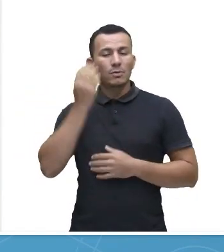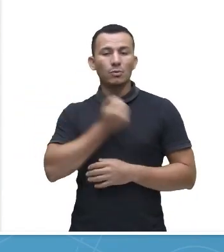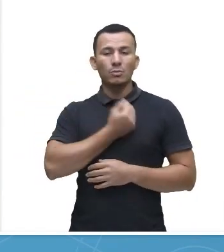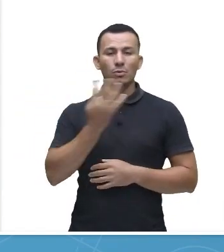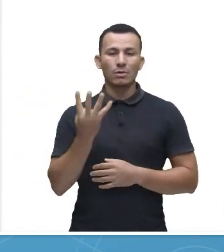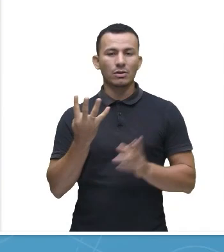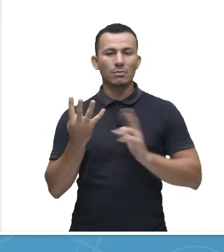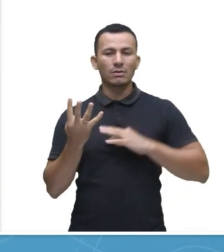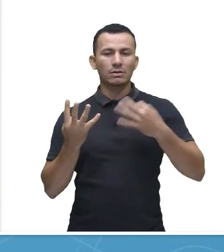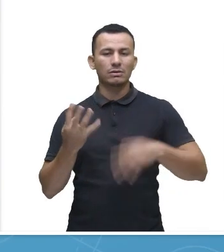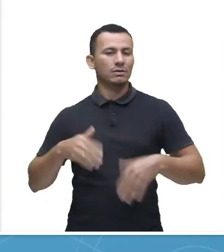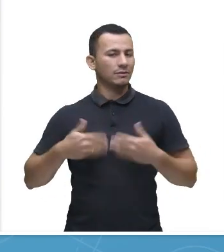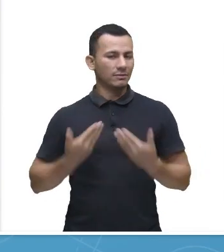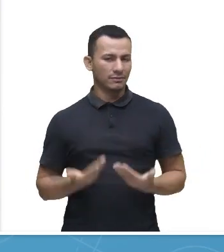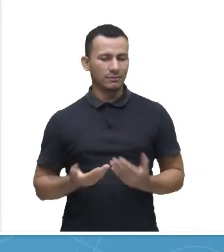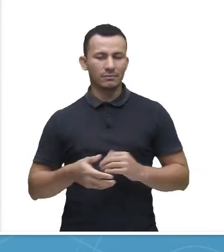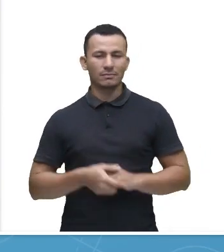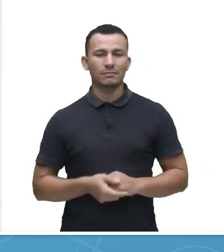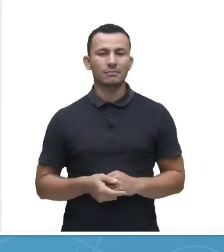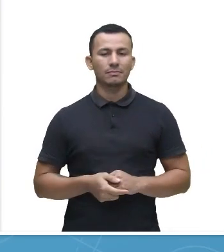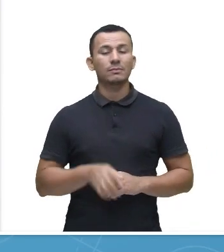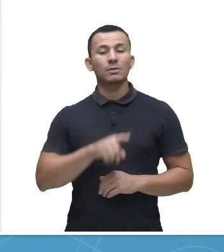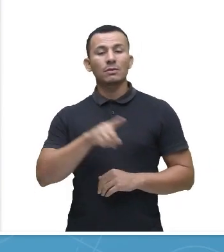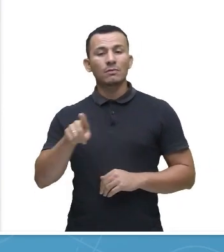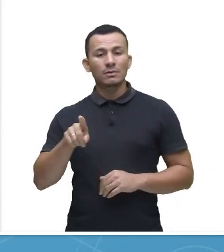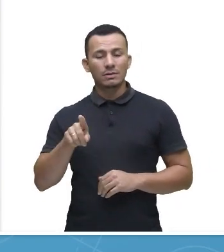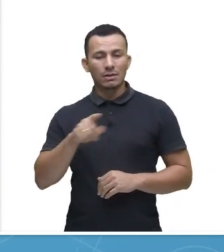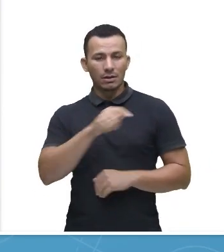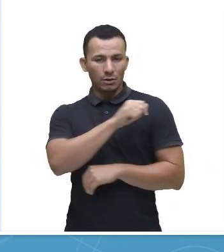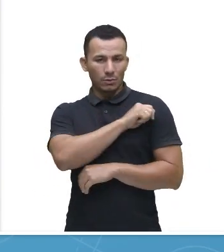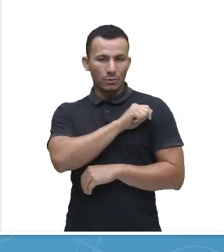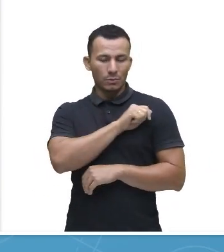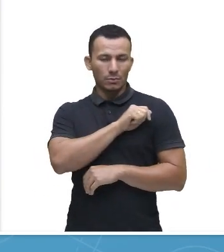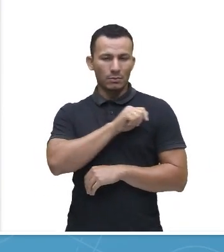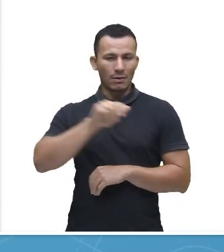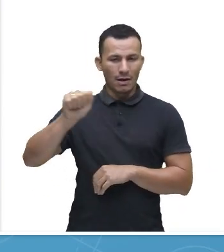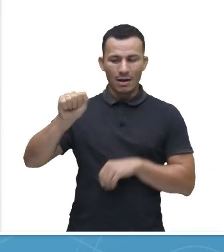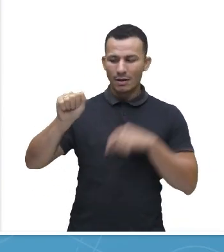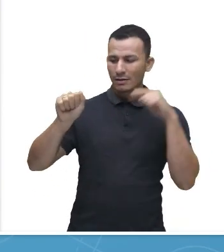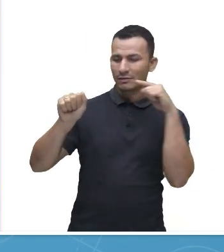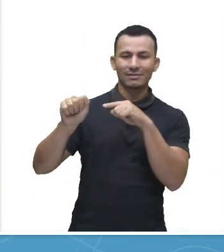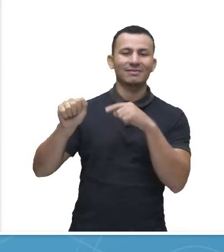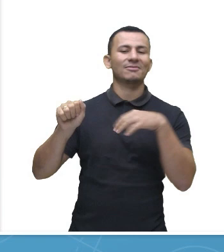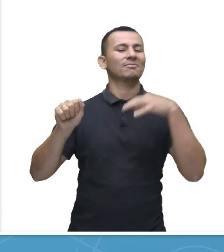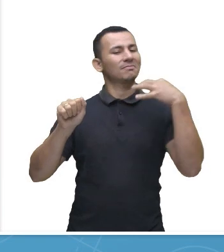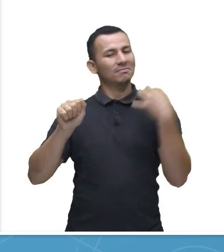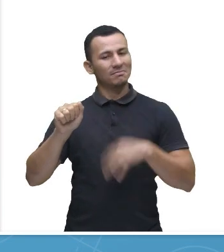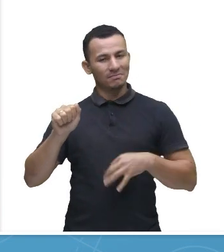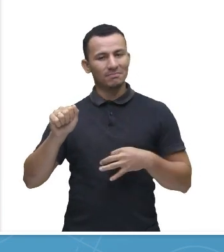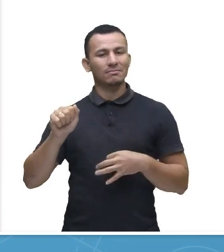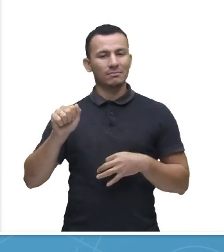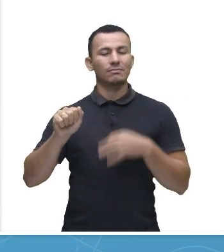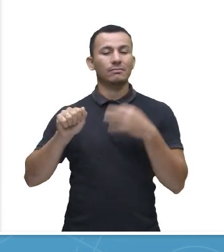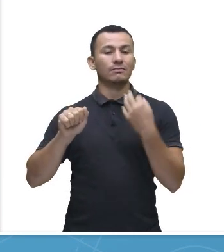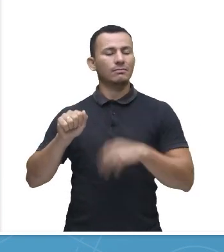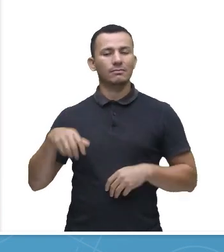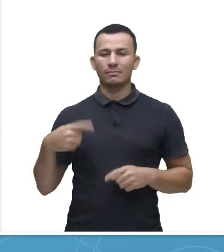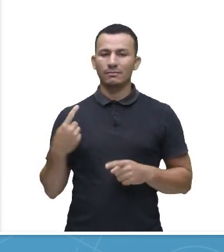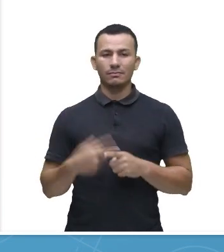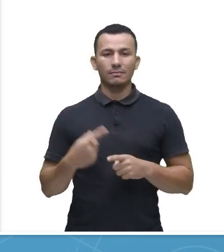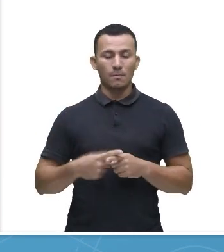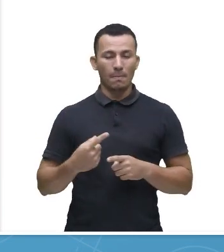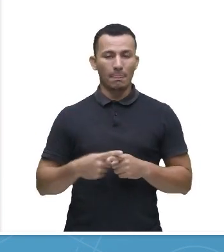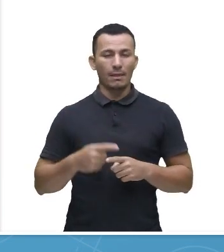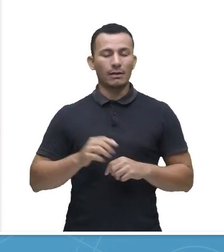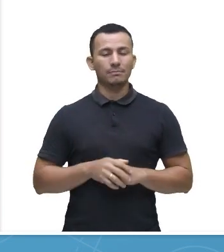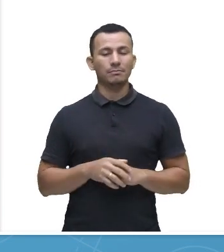questão. Quem escolheu a letra A, ou seja, praticamente todo mundo, né, acertou, certo? Por quê? Porque a